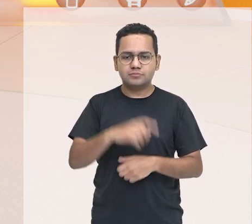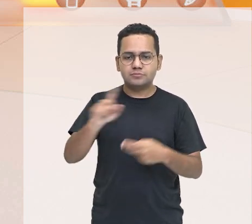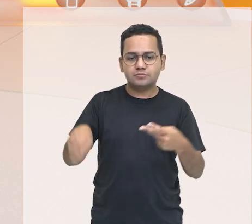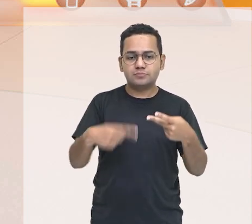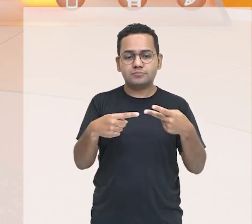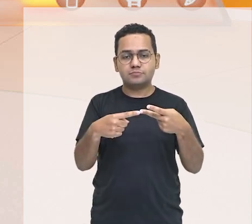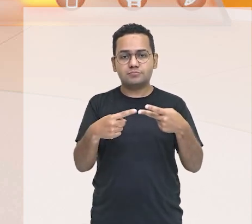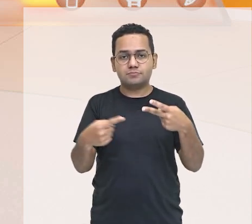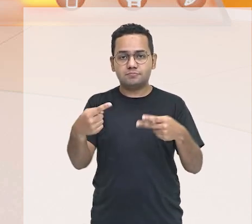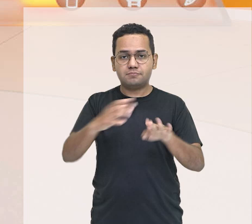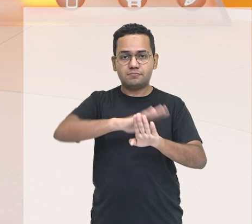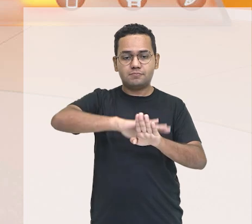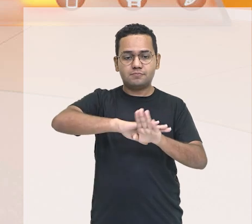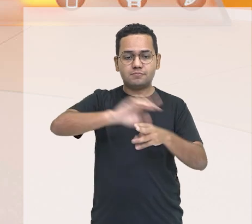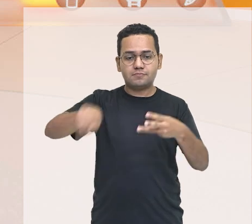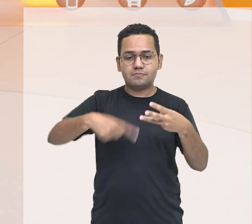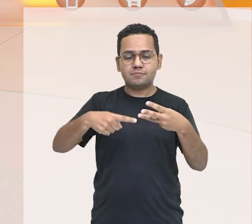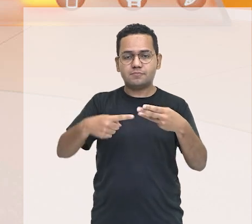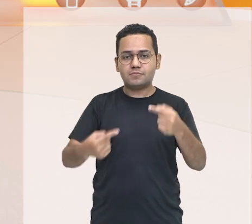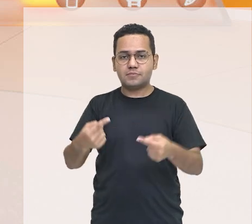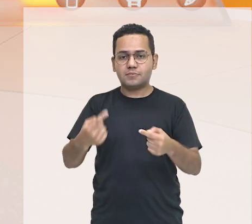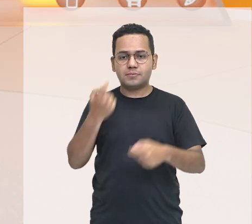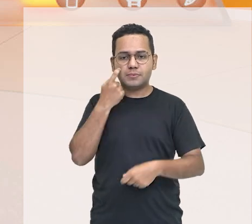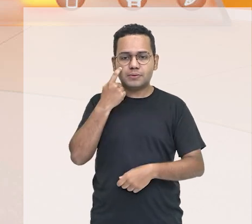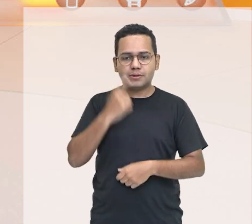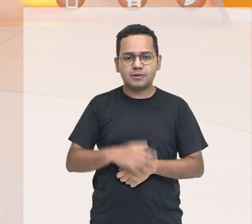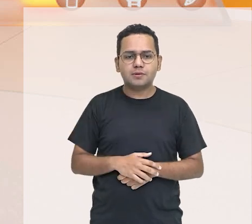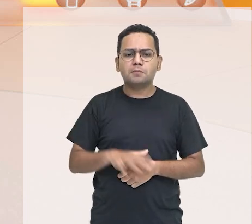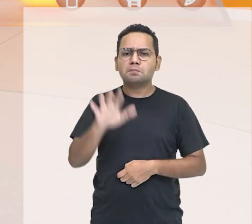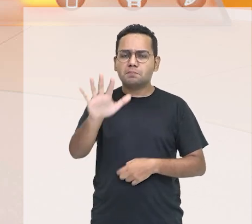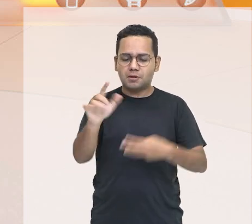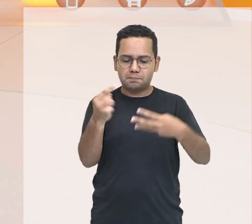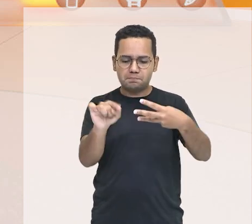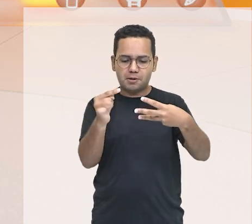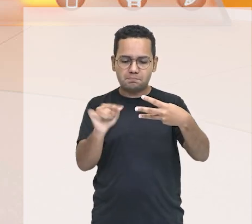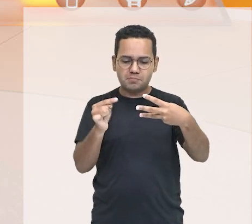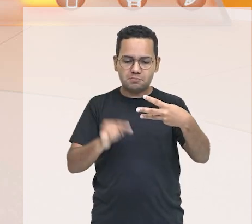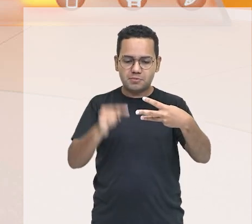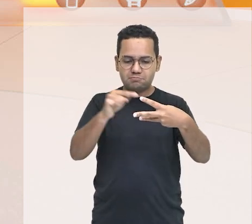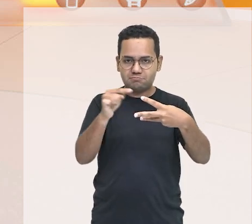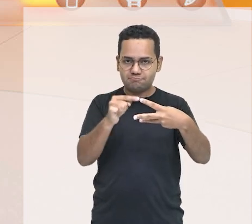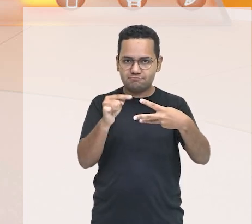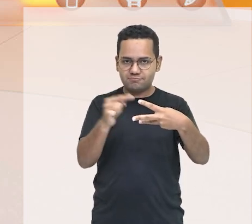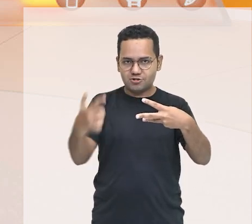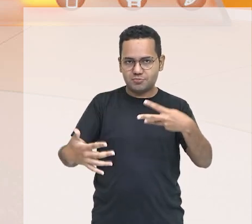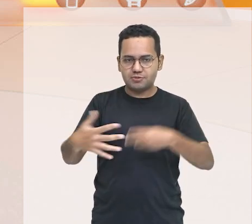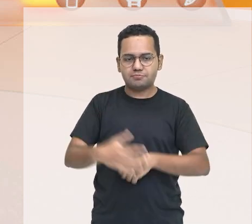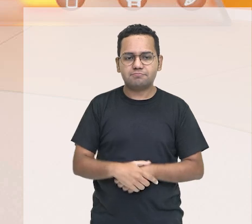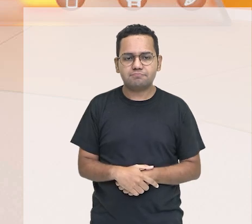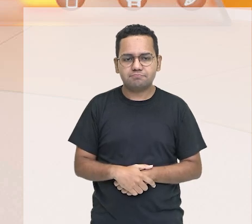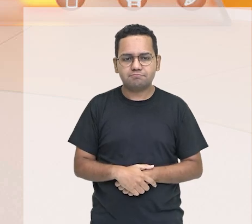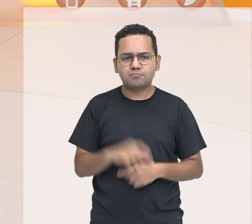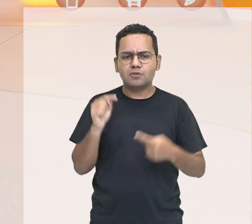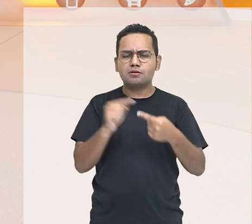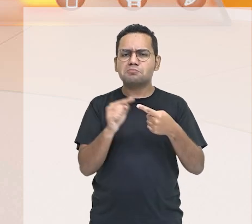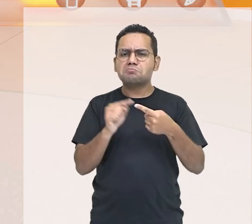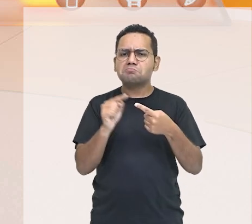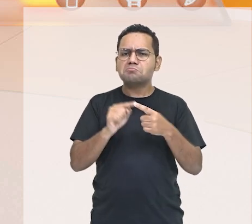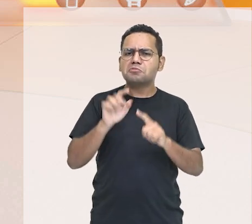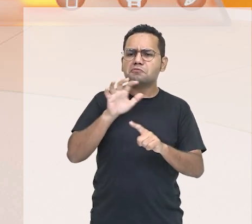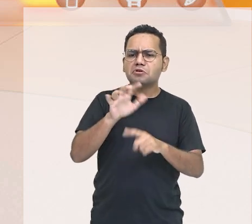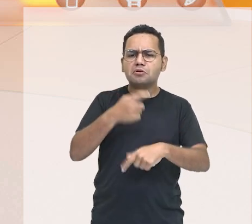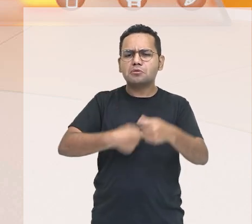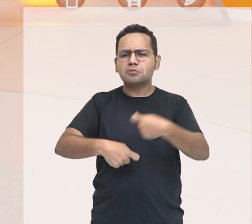Poder ideológico e o poder político. Vamos ver cada um deles agora em particular. Poder econômico